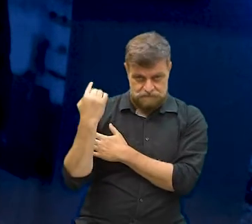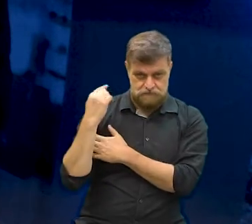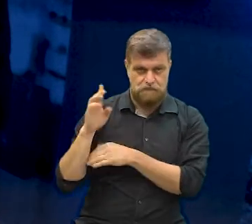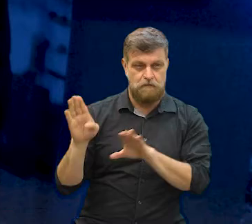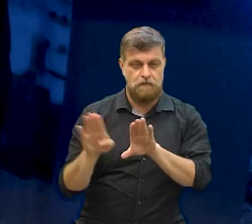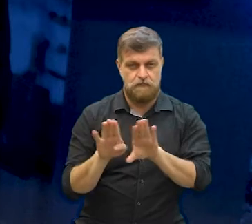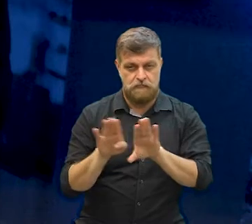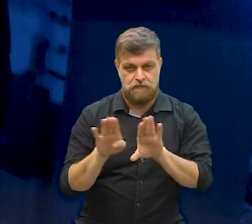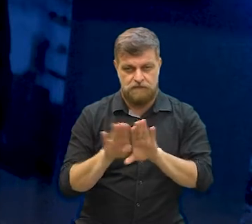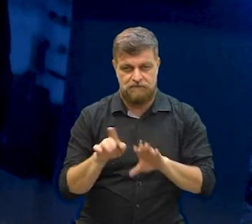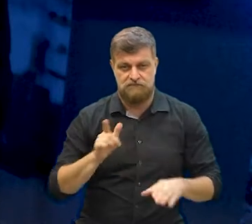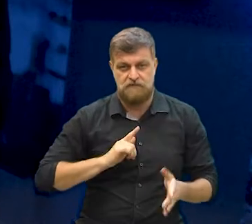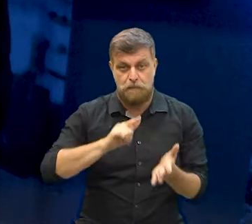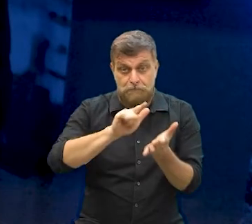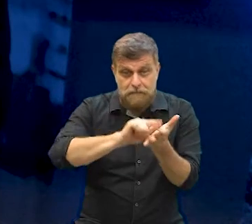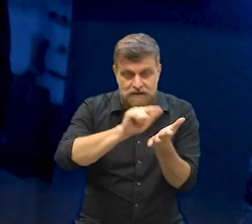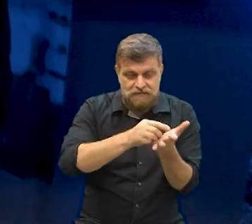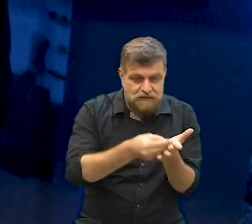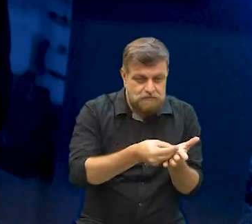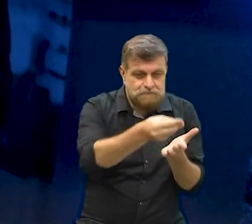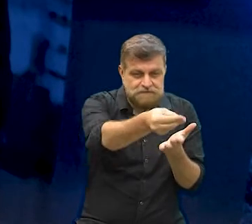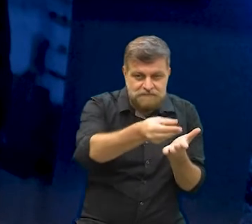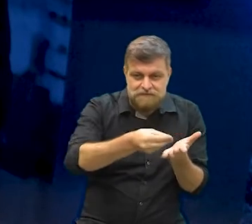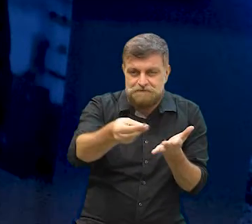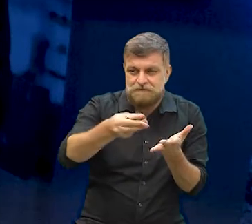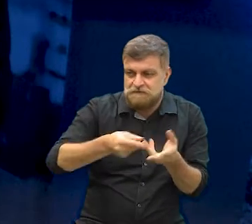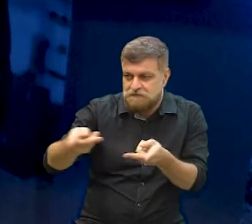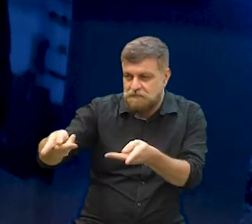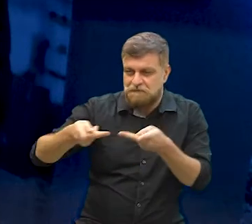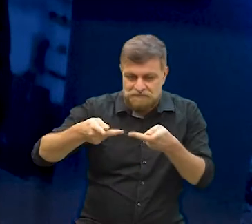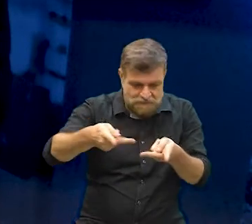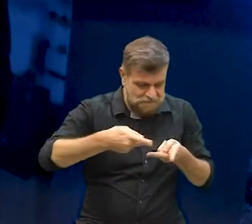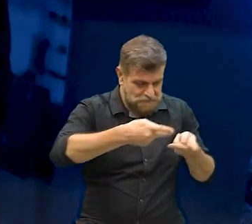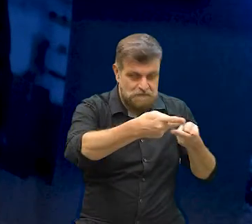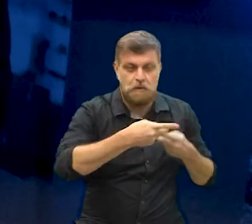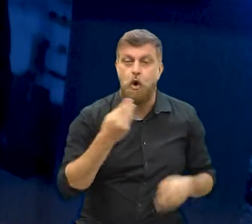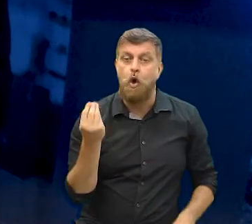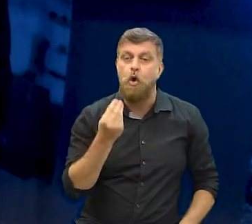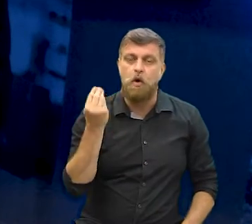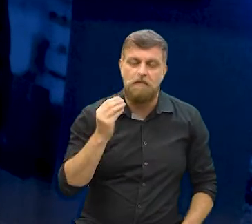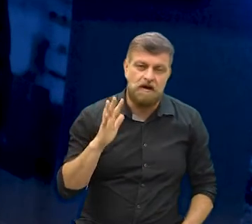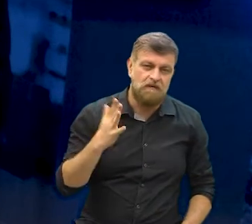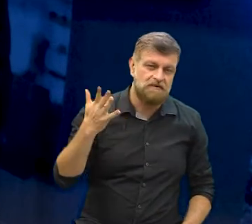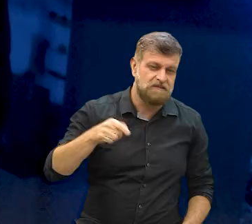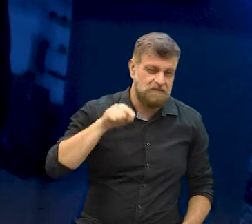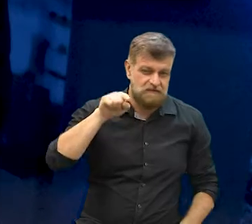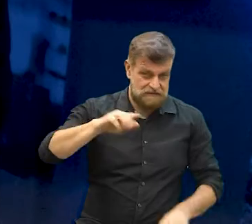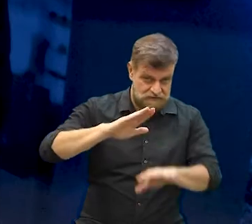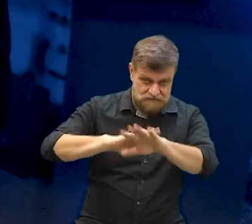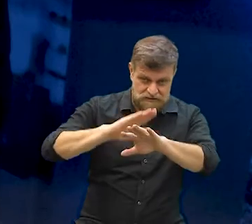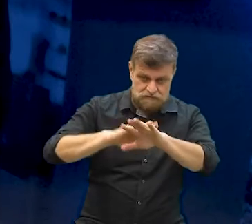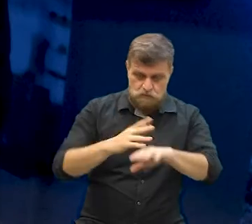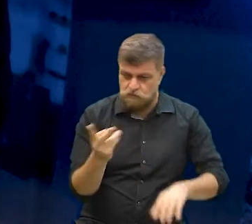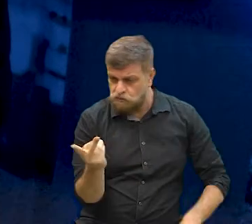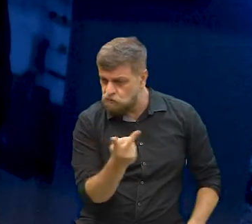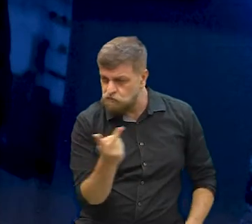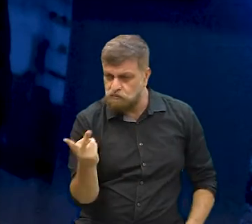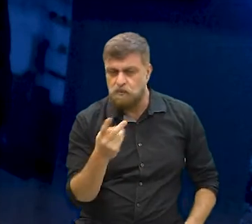e também investiram nos panfletos. Isso. E como foi isso? Vocês